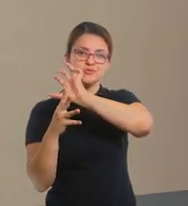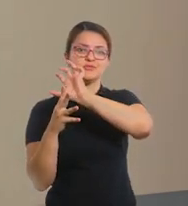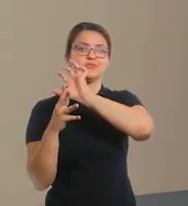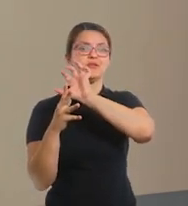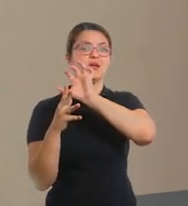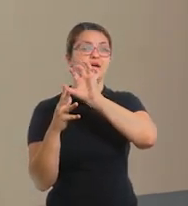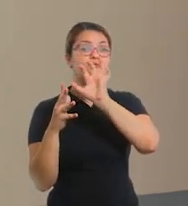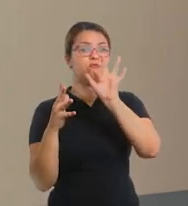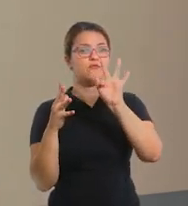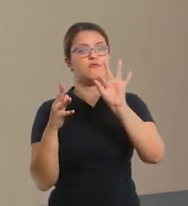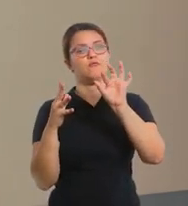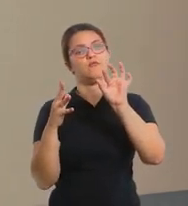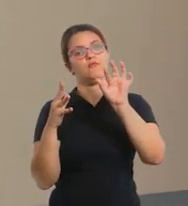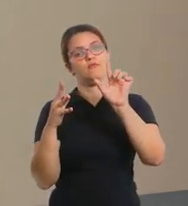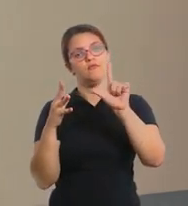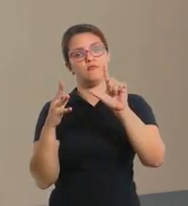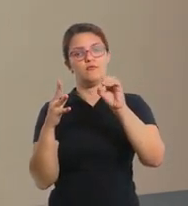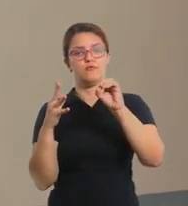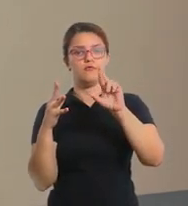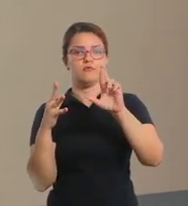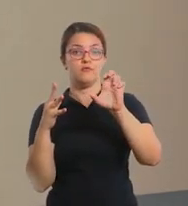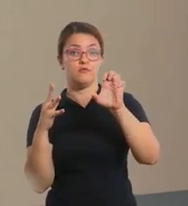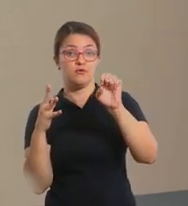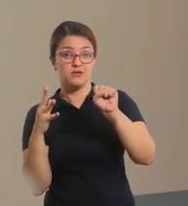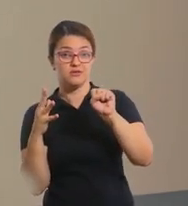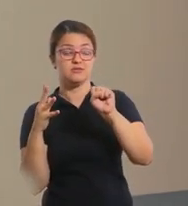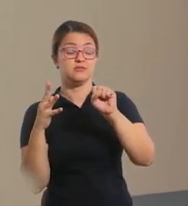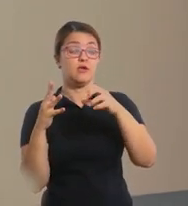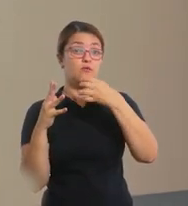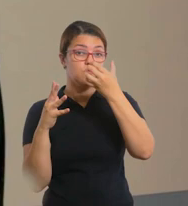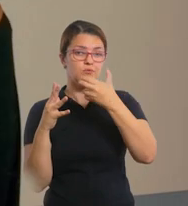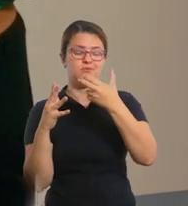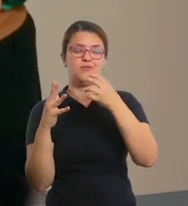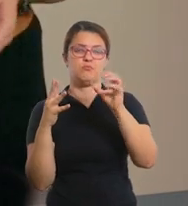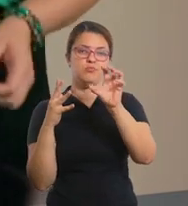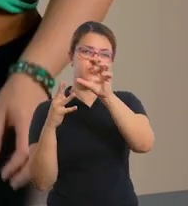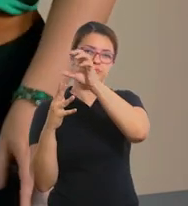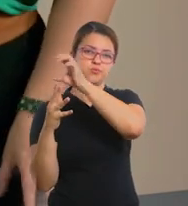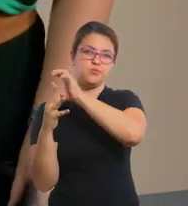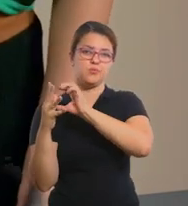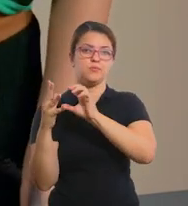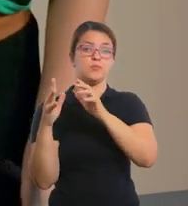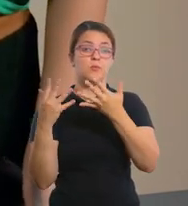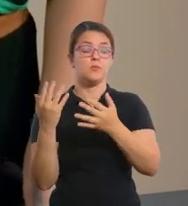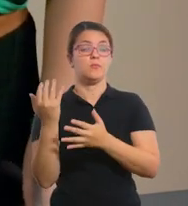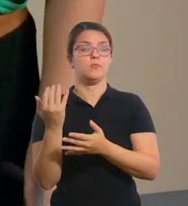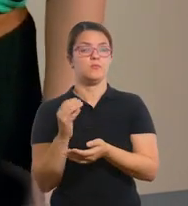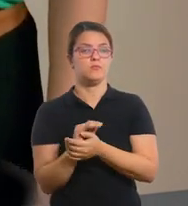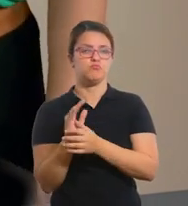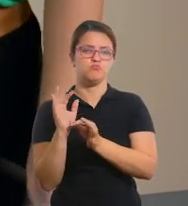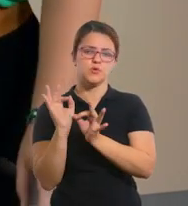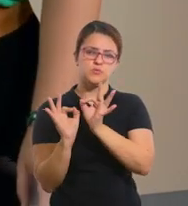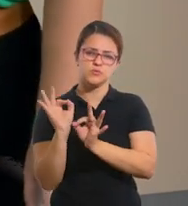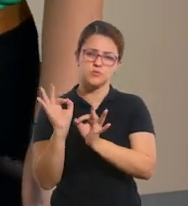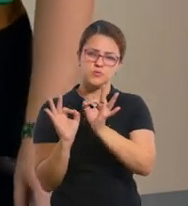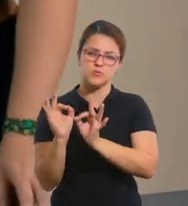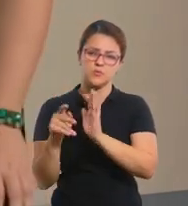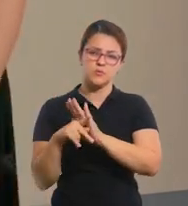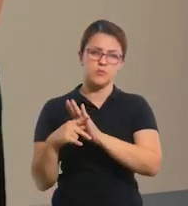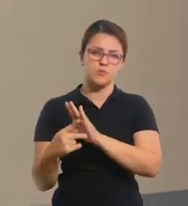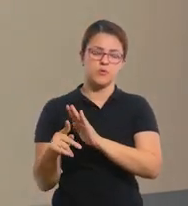corretamente devagar com ajuda de um adulto sobre cada uma das é de uma planta tá bom